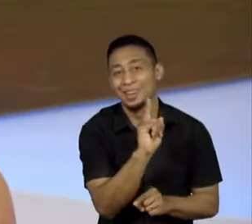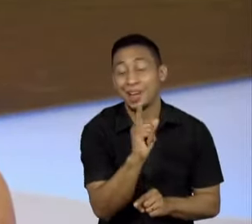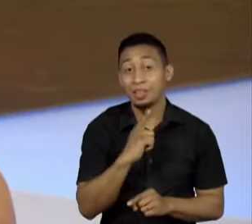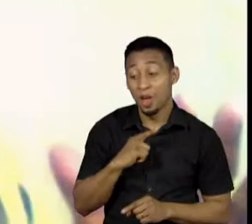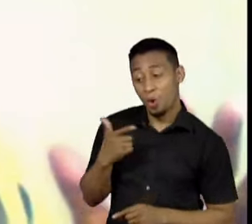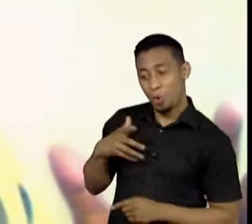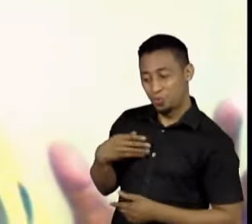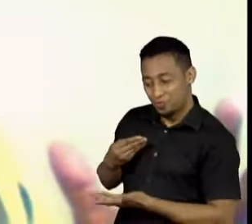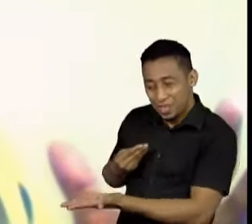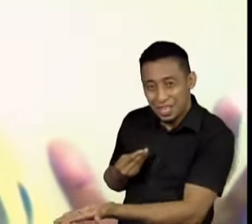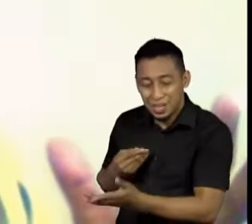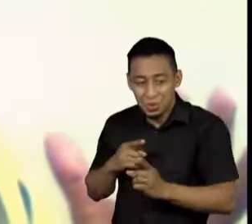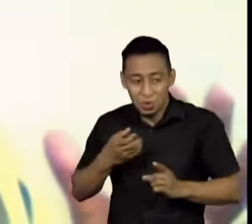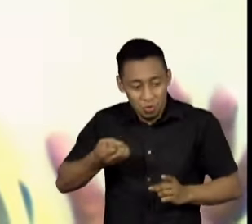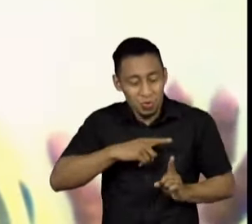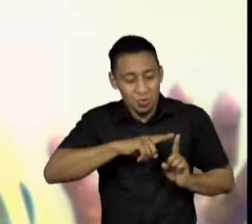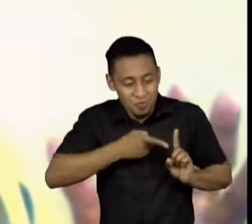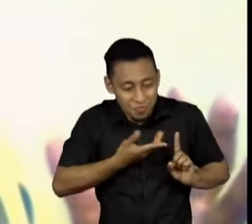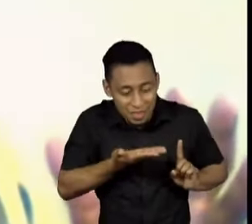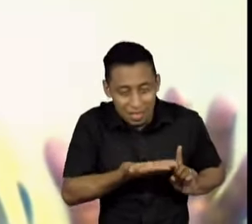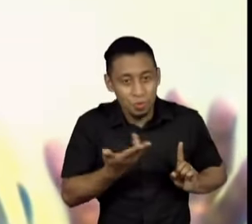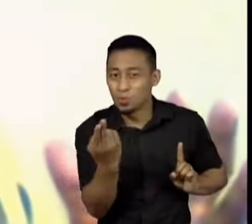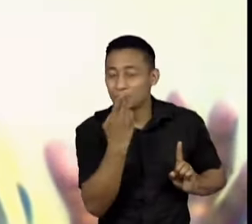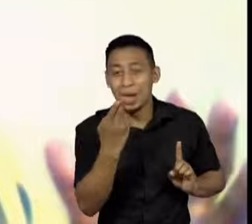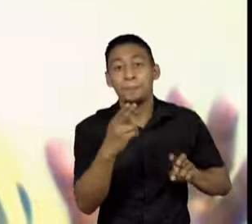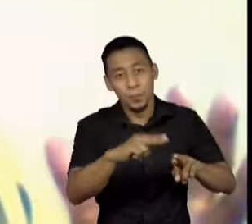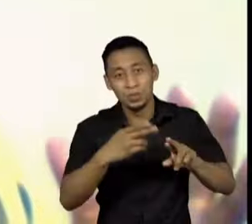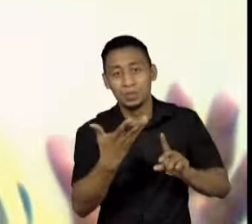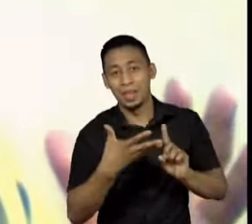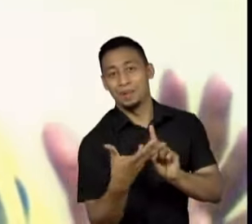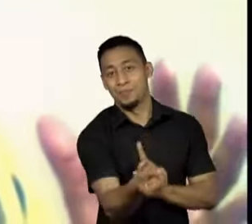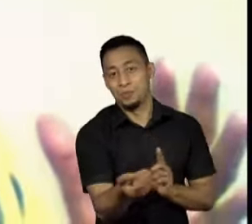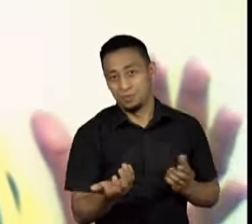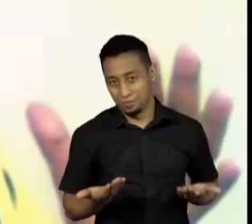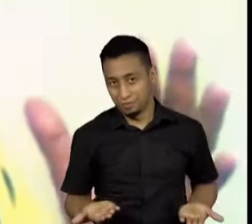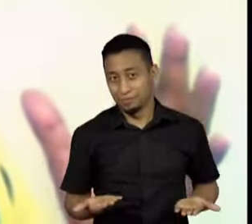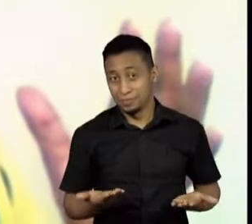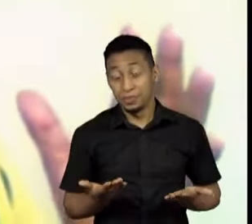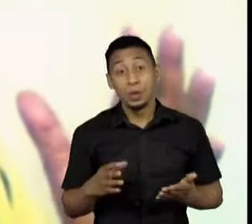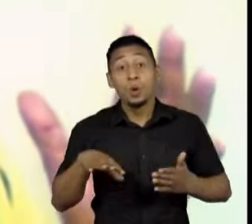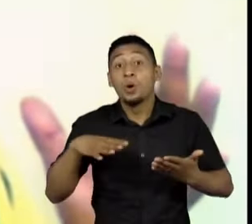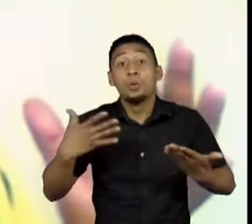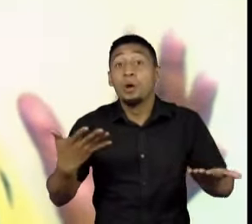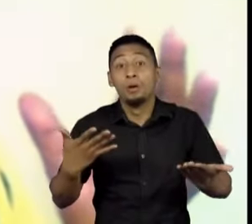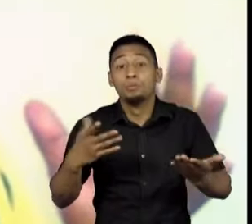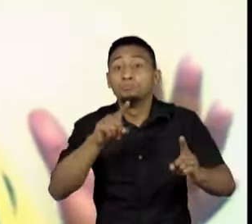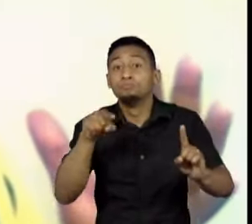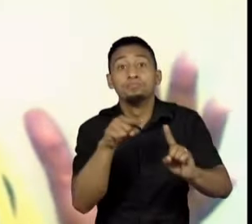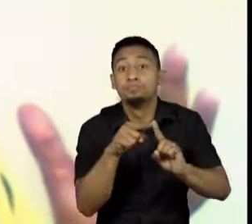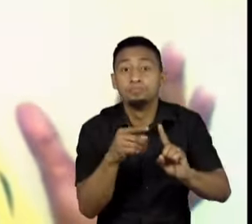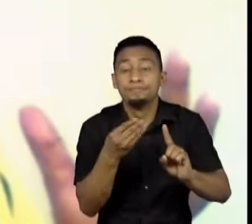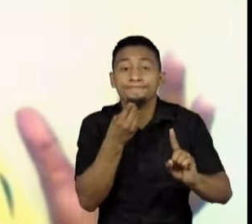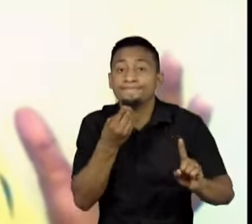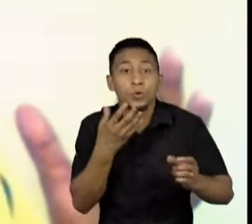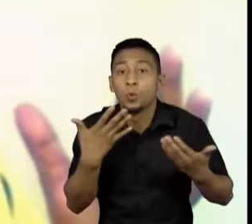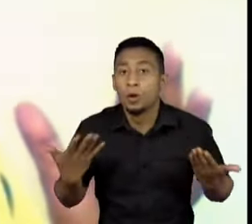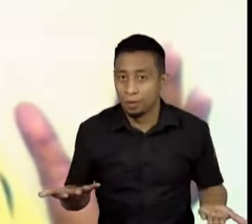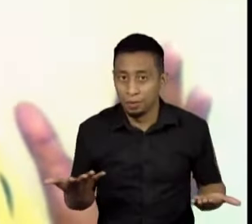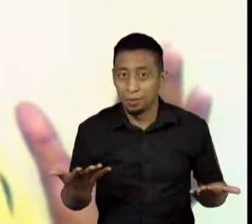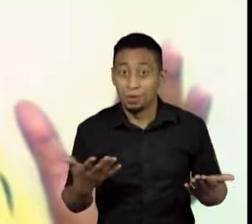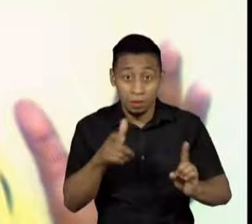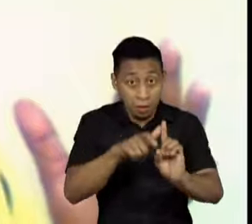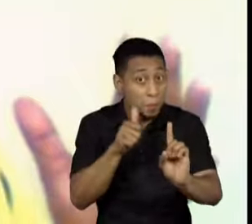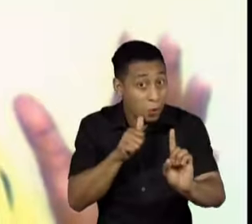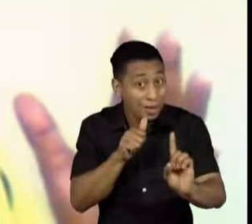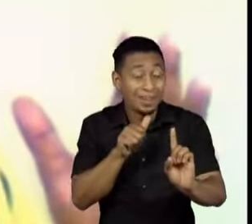uma boca para alimentar, né? Quais são os motivos que levam uma mulher negra e pobre, uma mulher pobre, a